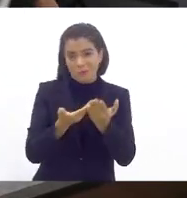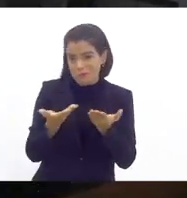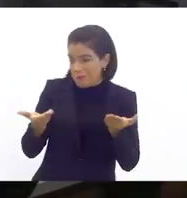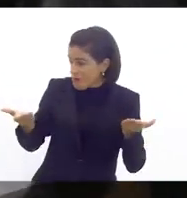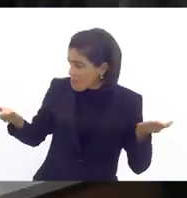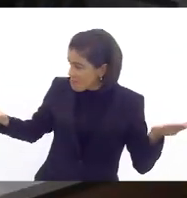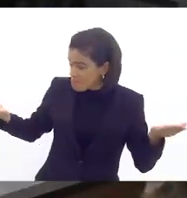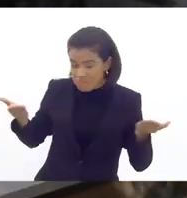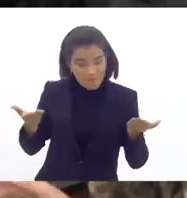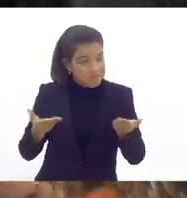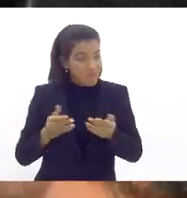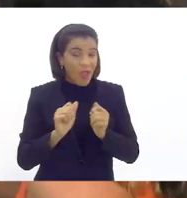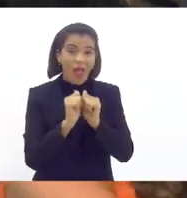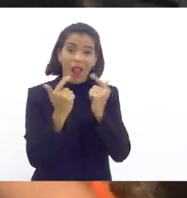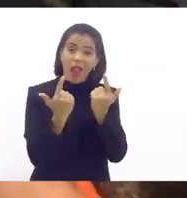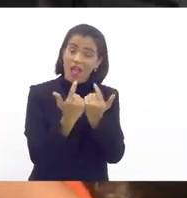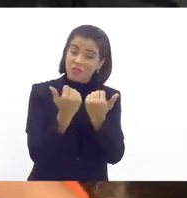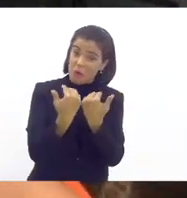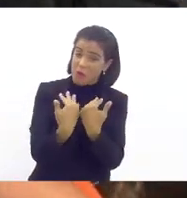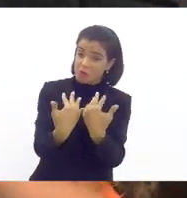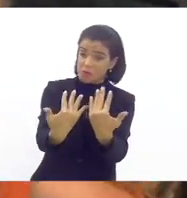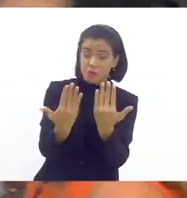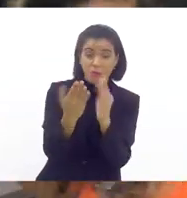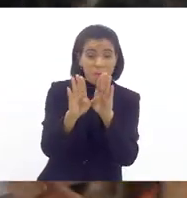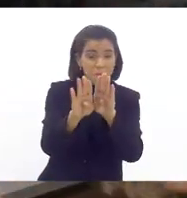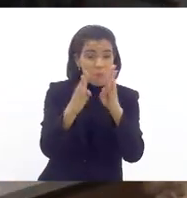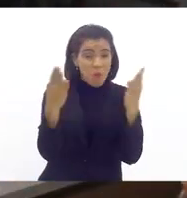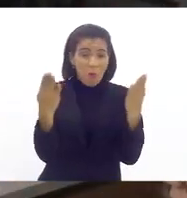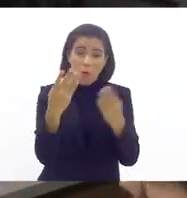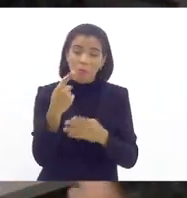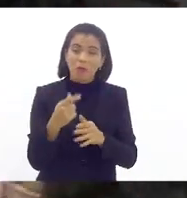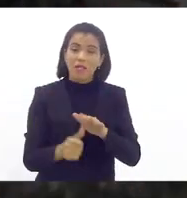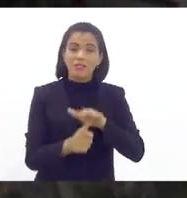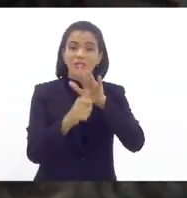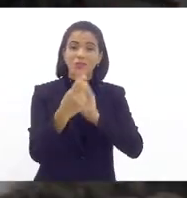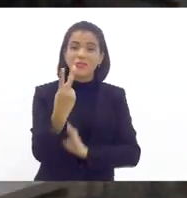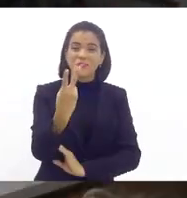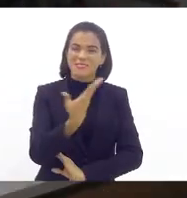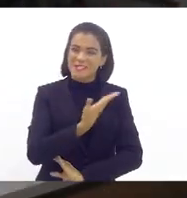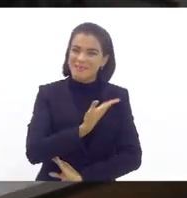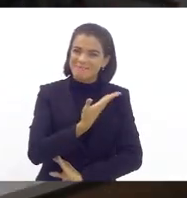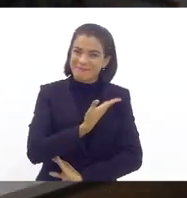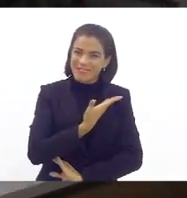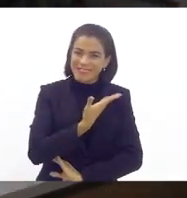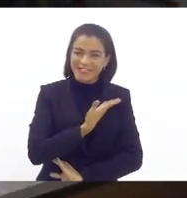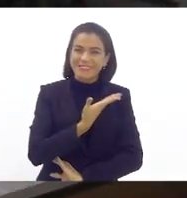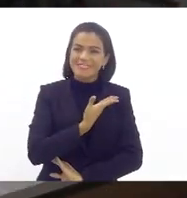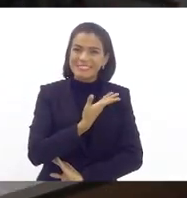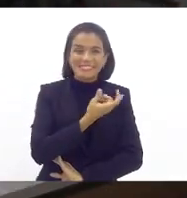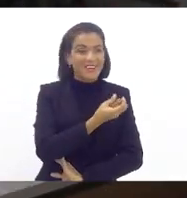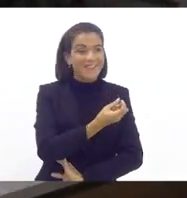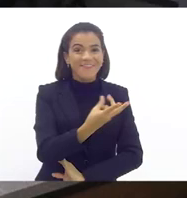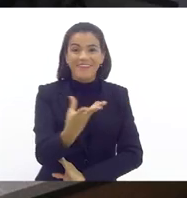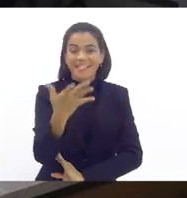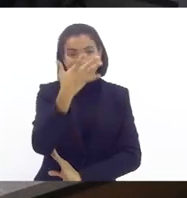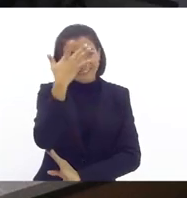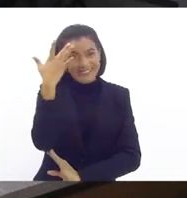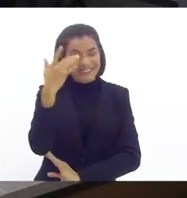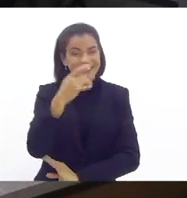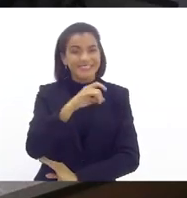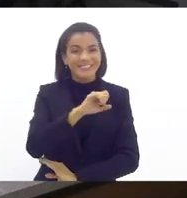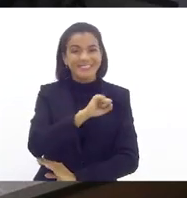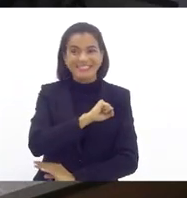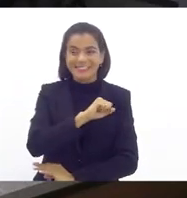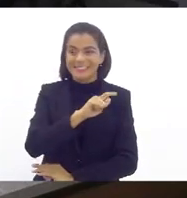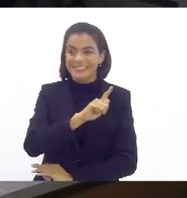ver aqui na LERJ uma audiência pública presidida por dois amigos antes de qualquer coisa e com tanta gente de São Gonçalo aqui. Então é